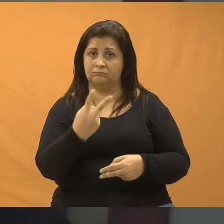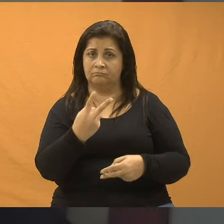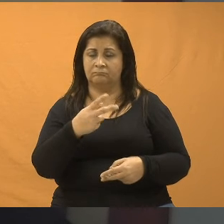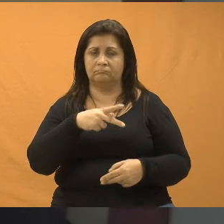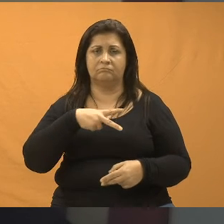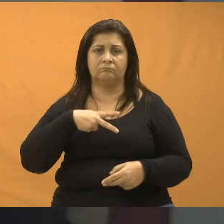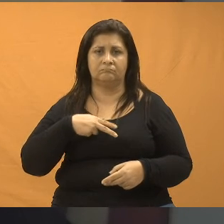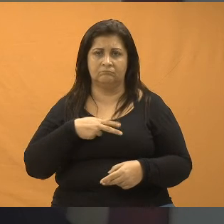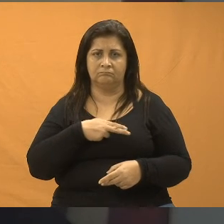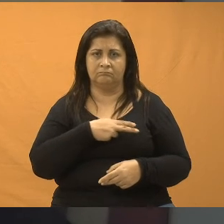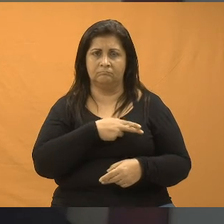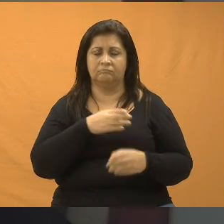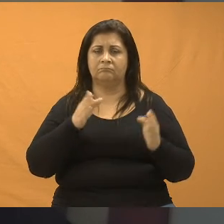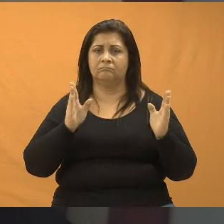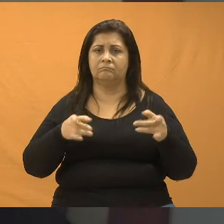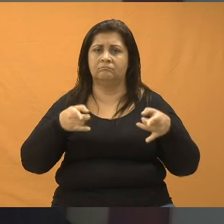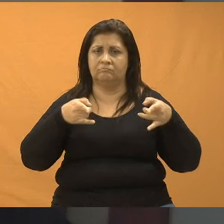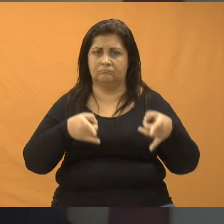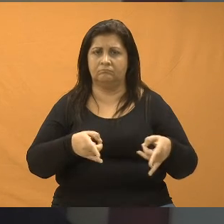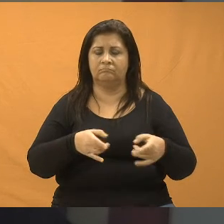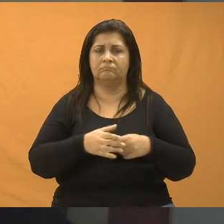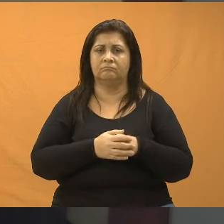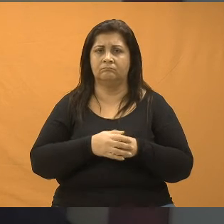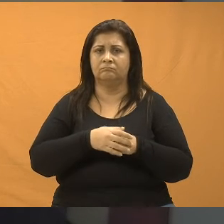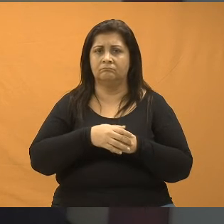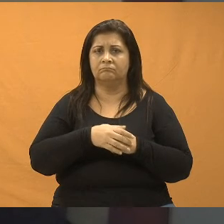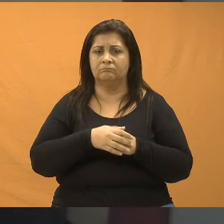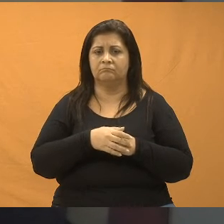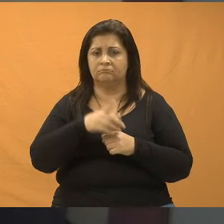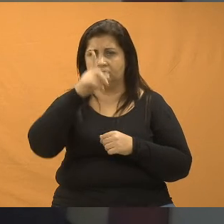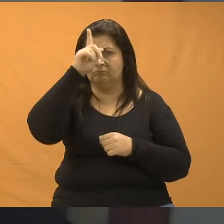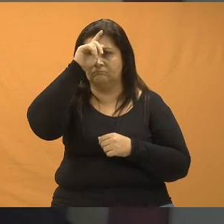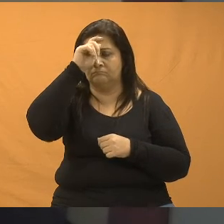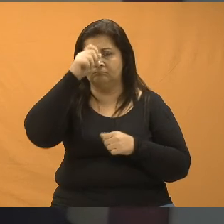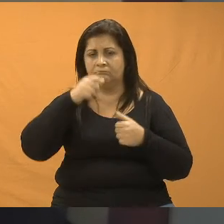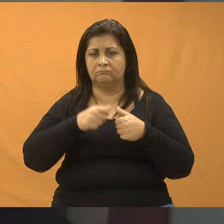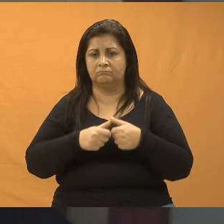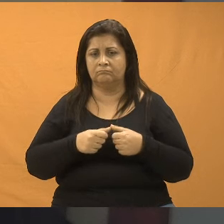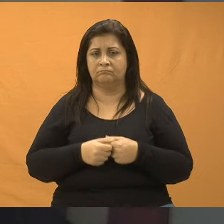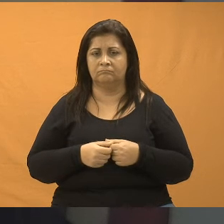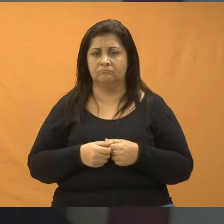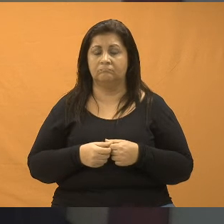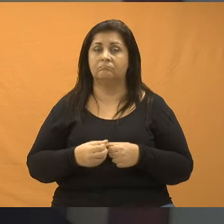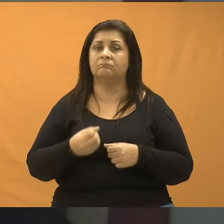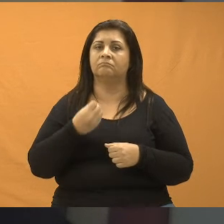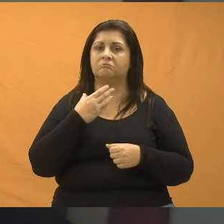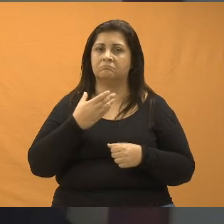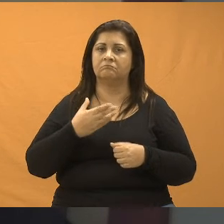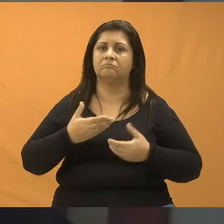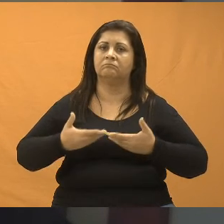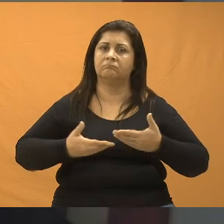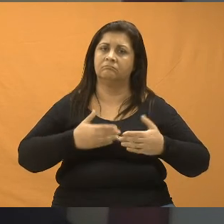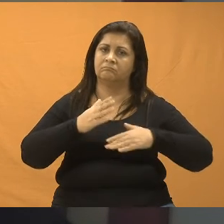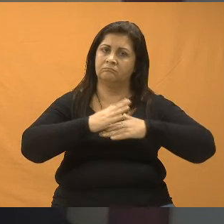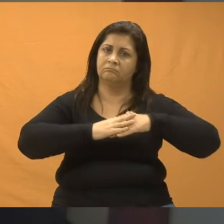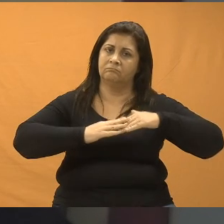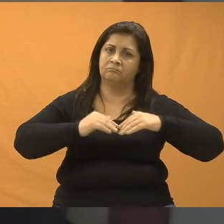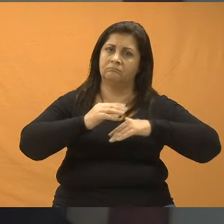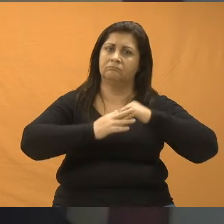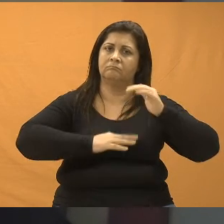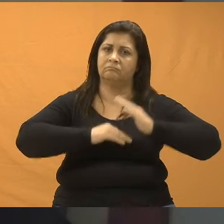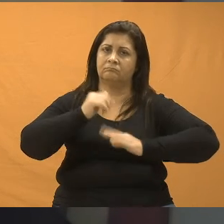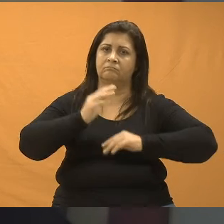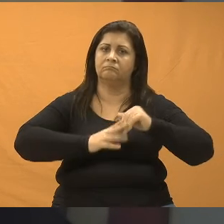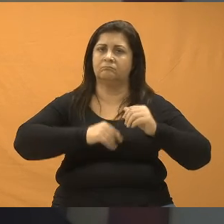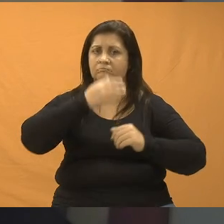fiquei internado lá na enfermaria, sempre fui muitíssimo bem tratado. E